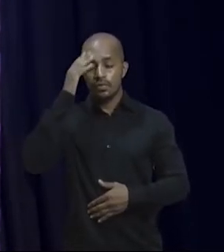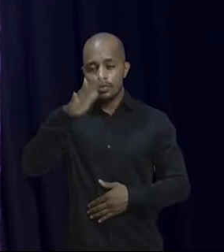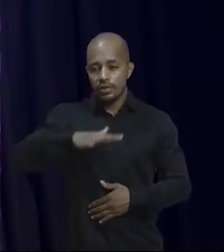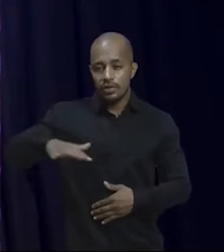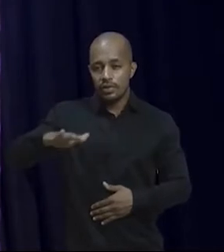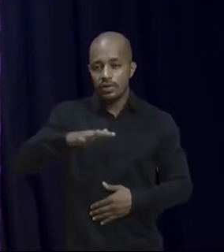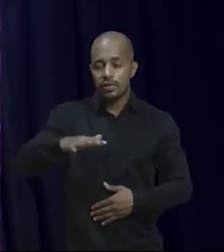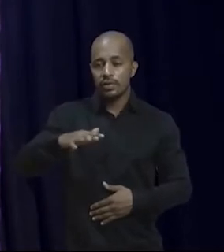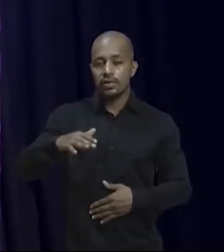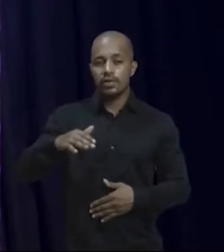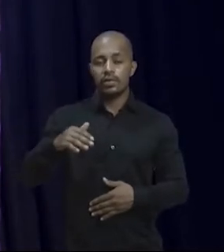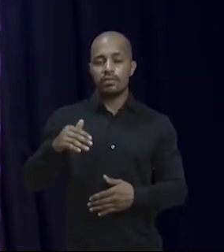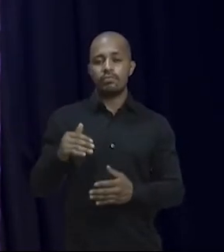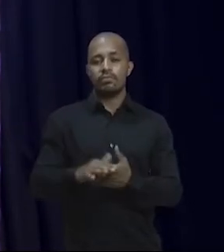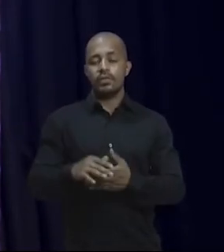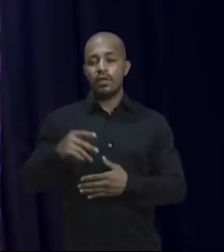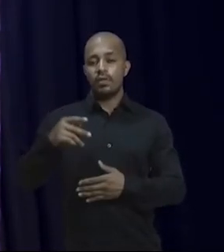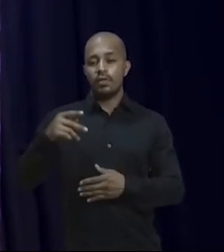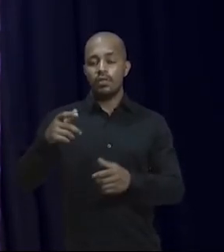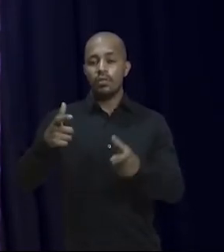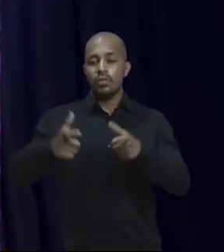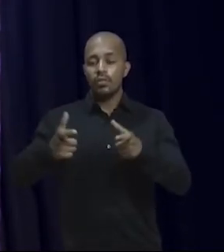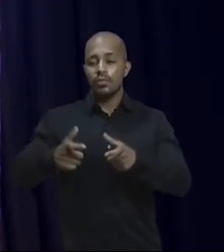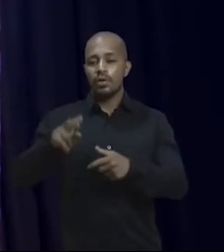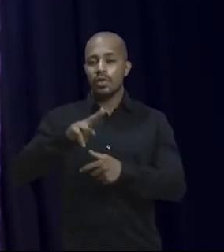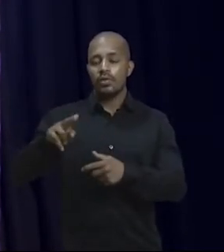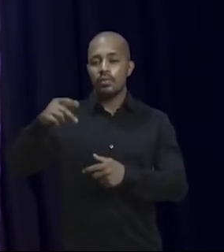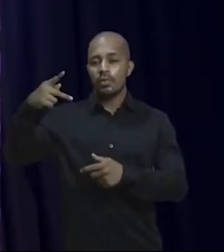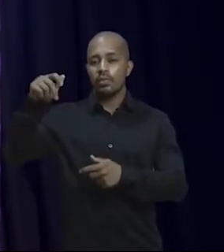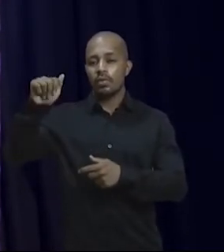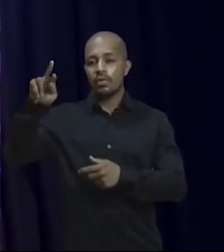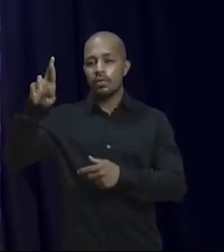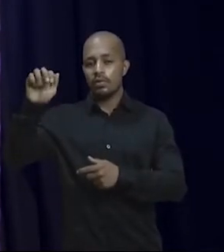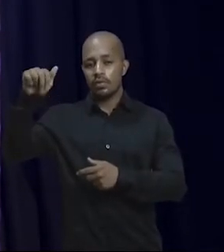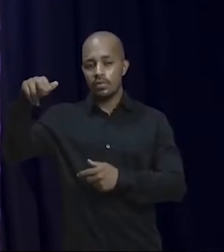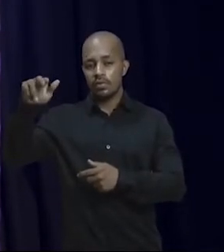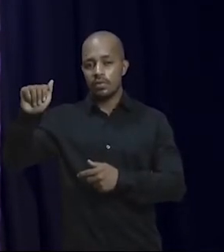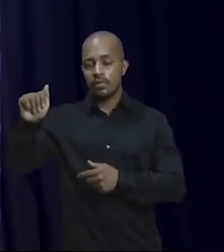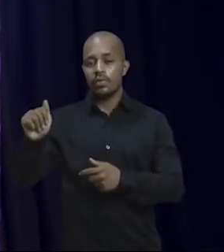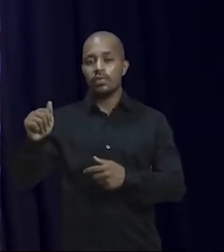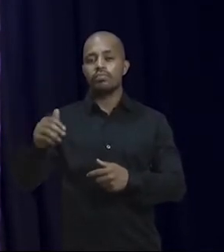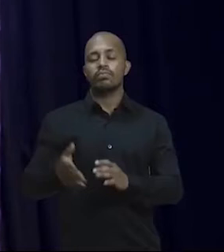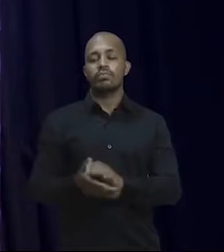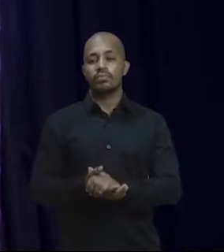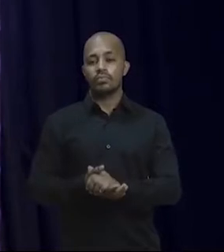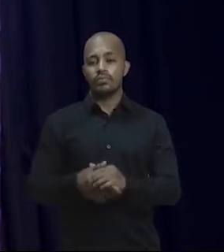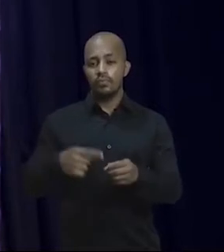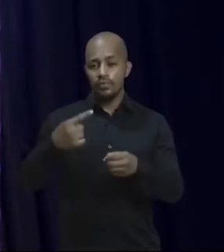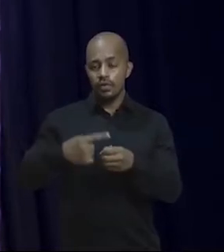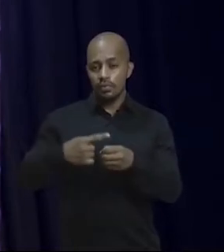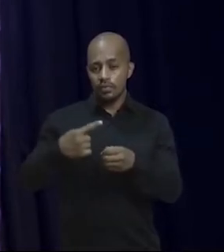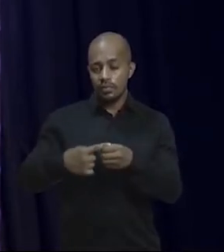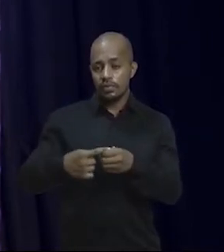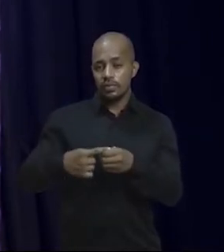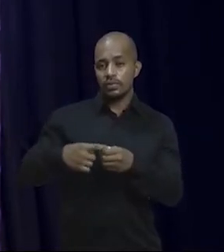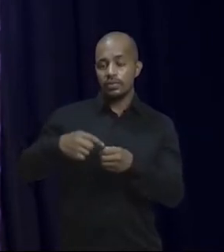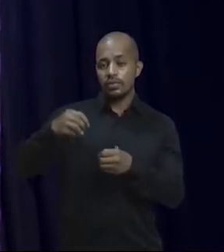num lugar chamado Paraná do Aduacá, hoje município de Inhamundá, à época município de